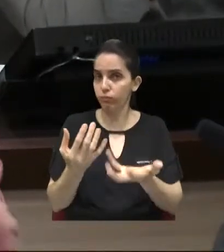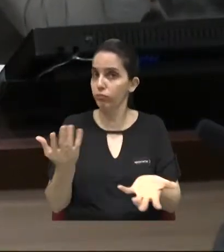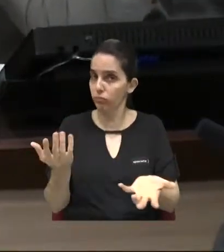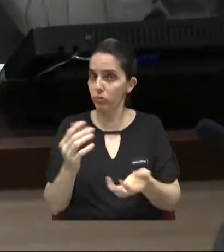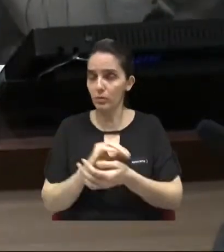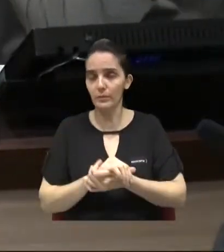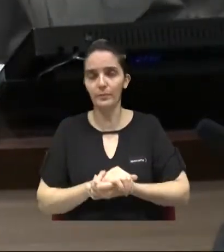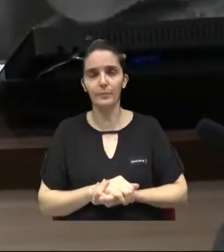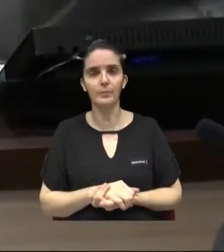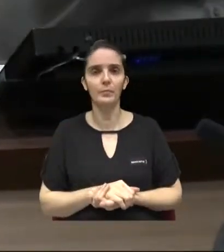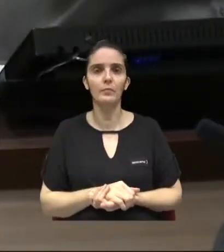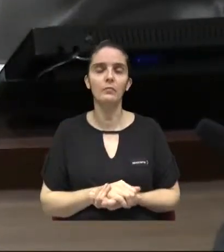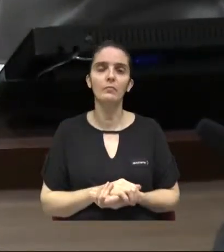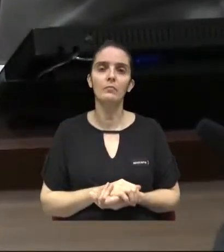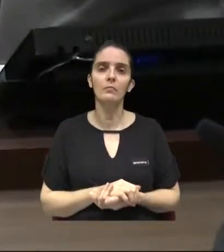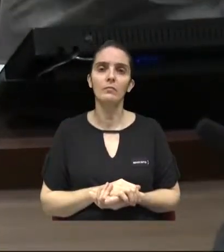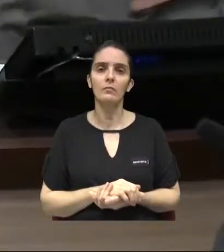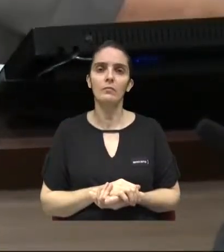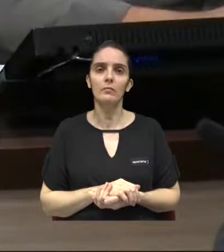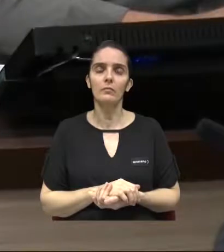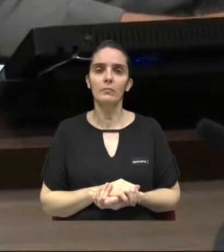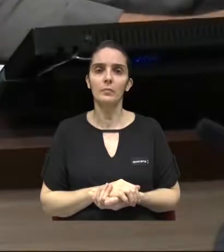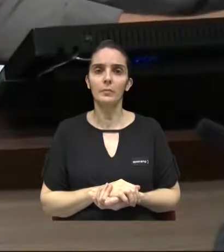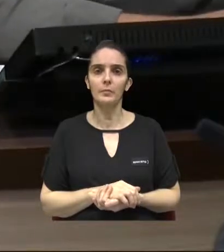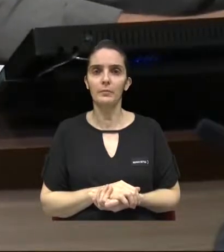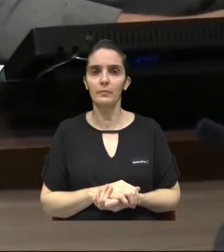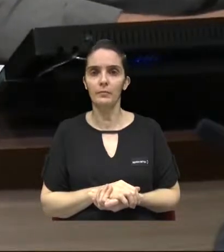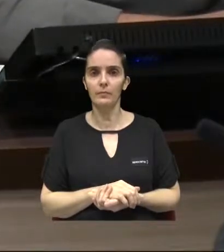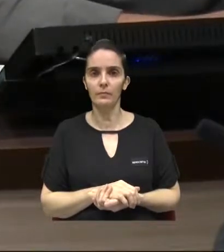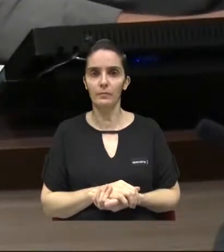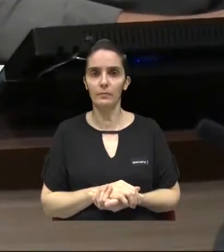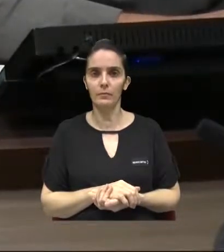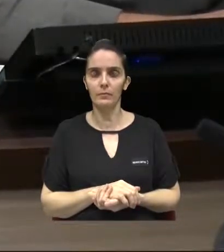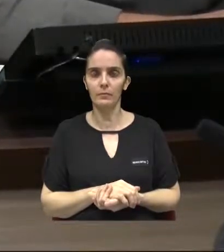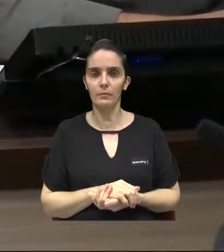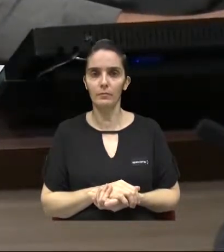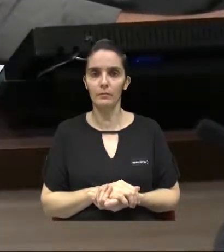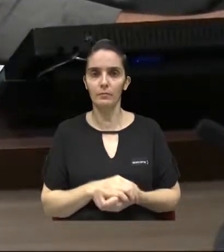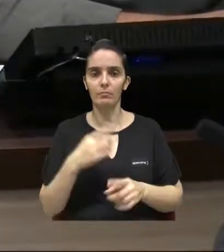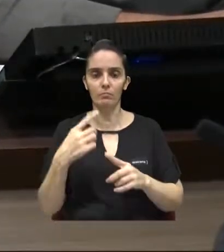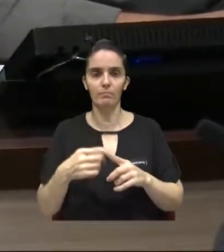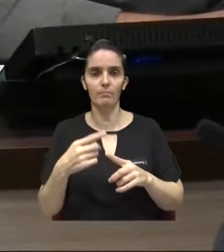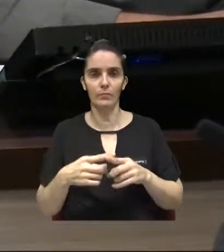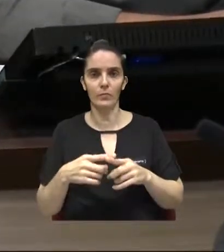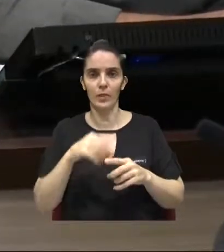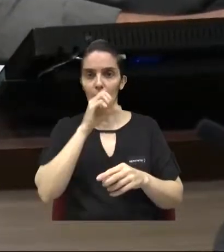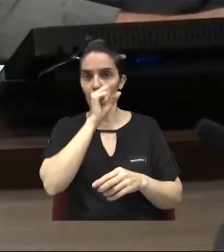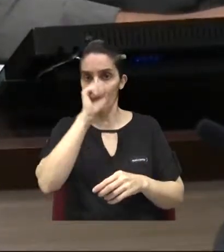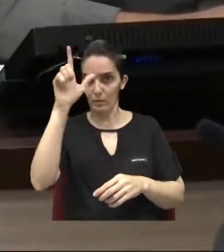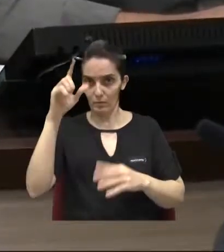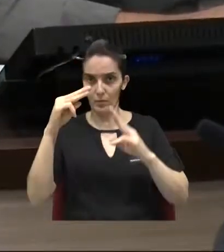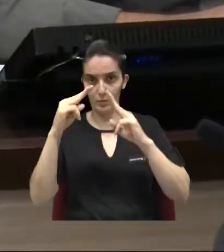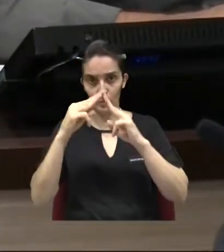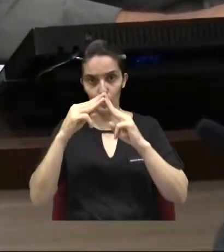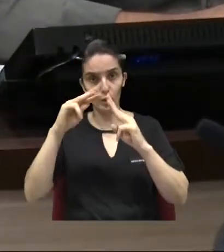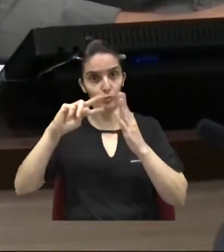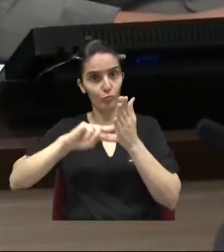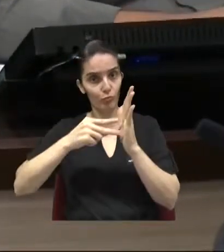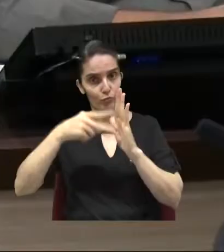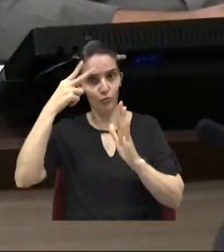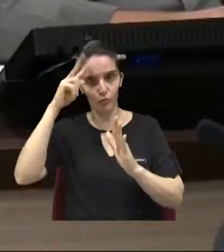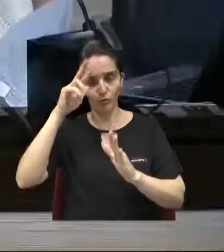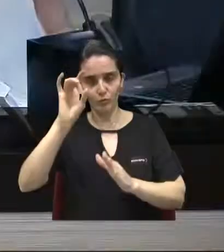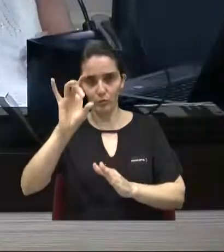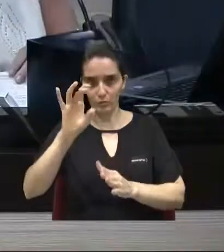algum prejuízo nessa história de Limeira que temos em nossos museus. Obrigada, é só isso,